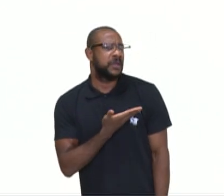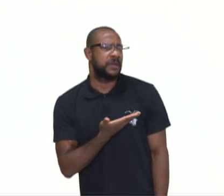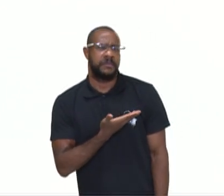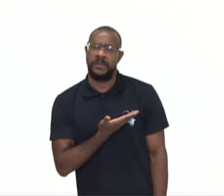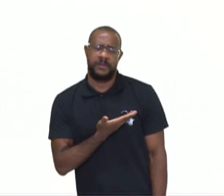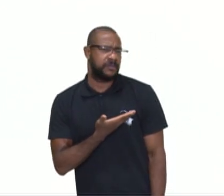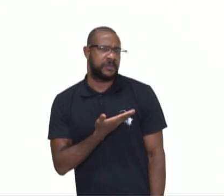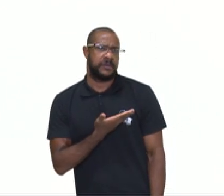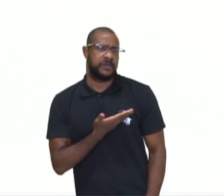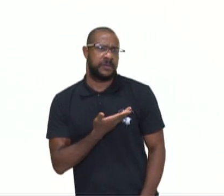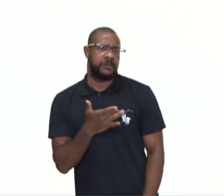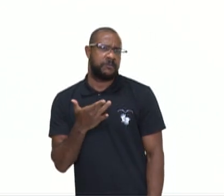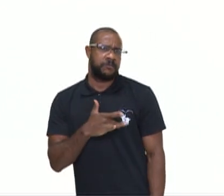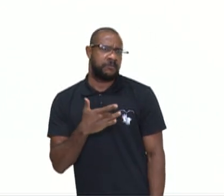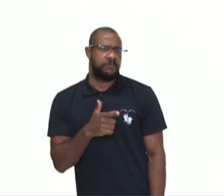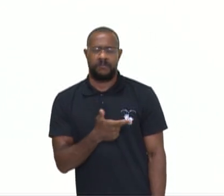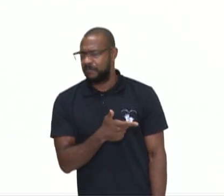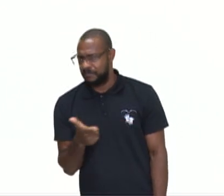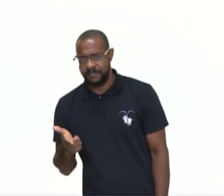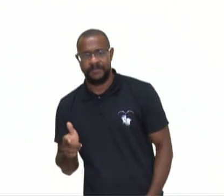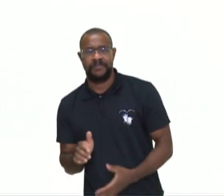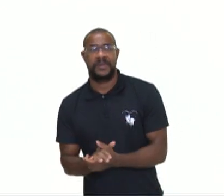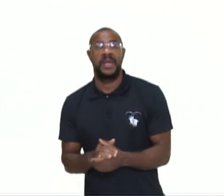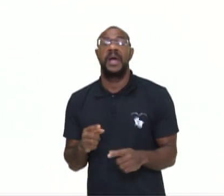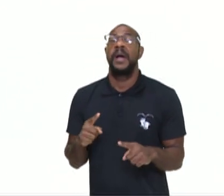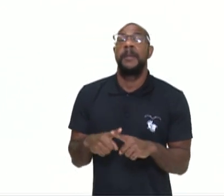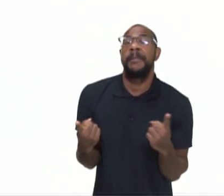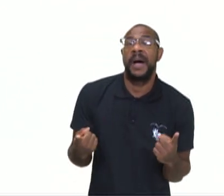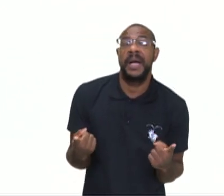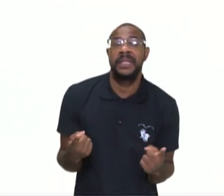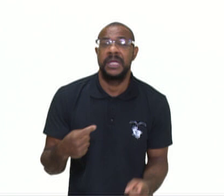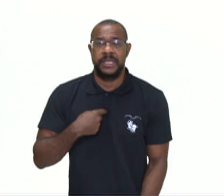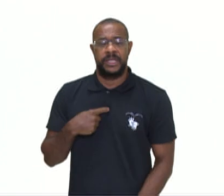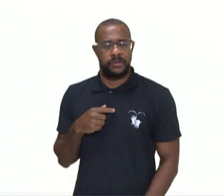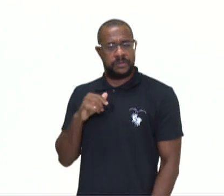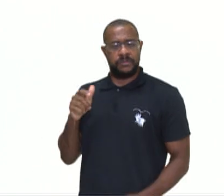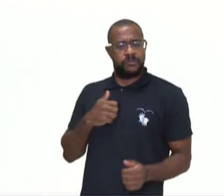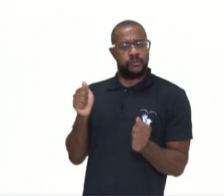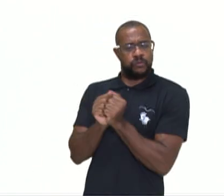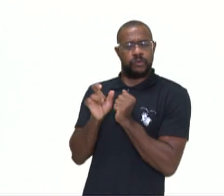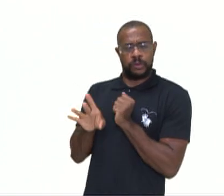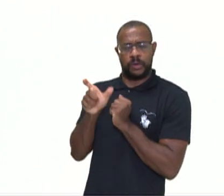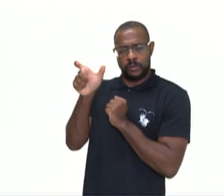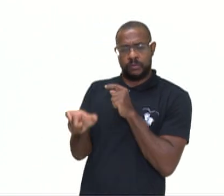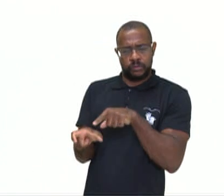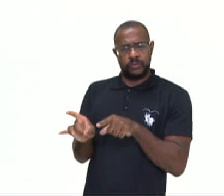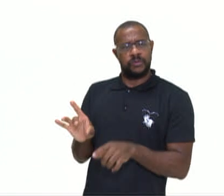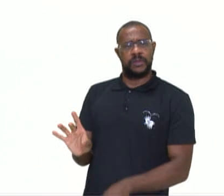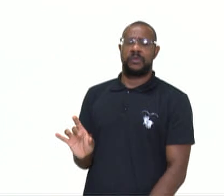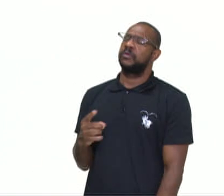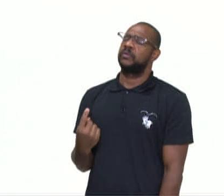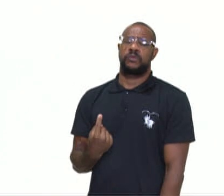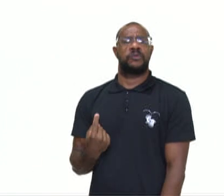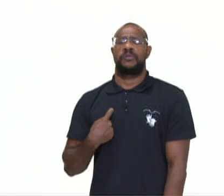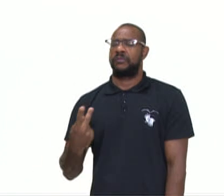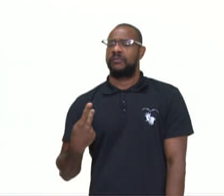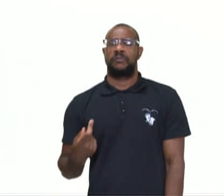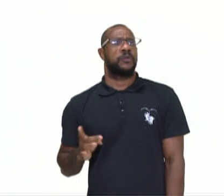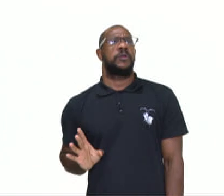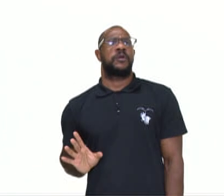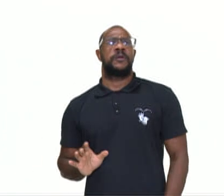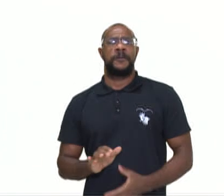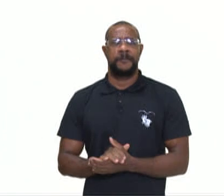dó. Mas, que eu fique só contigo, contigo só.